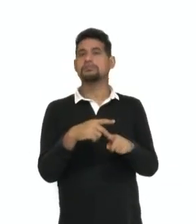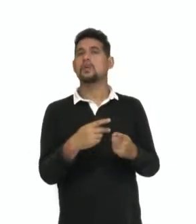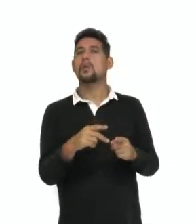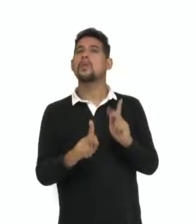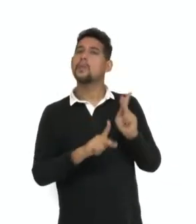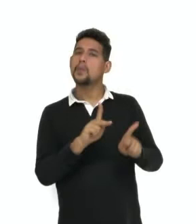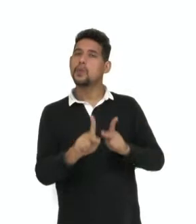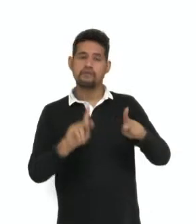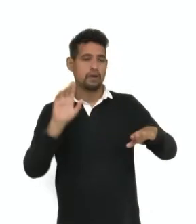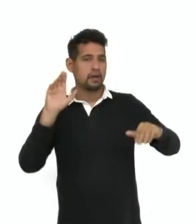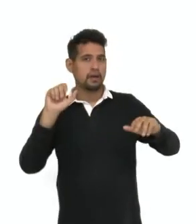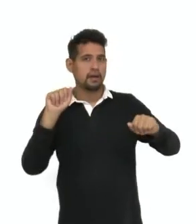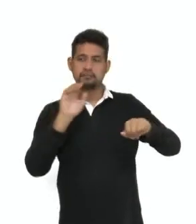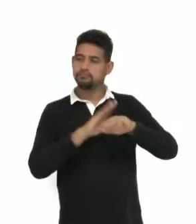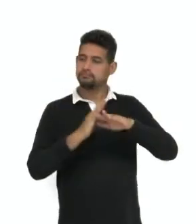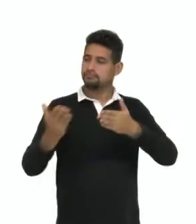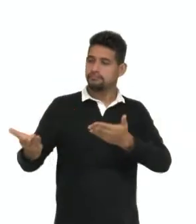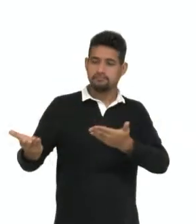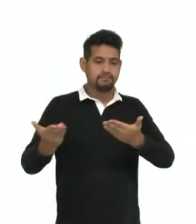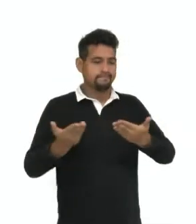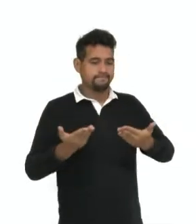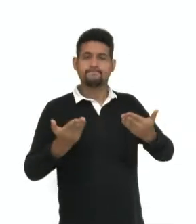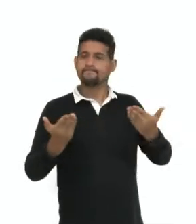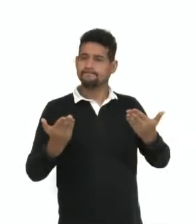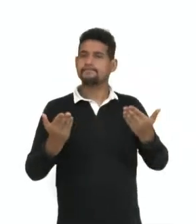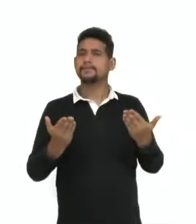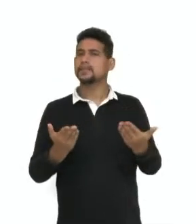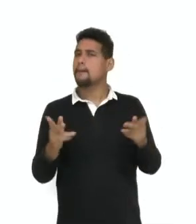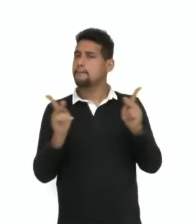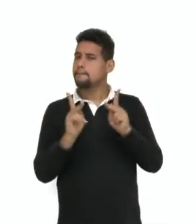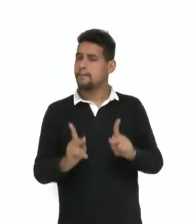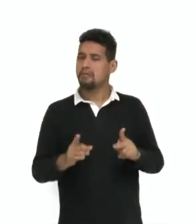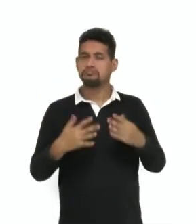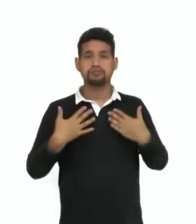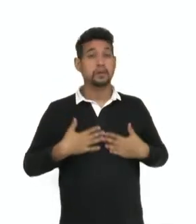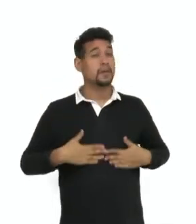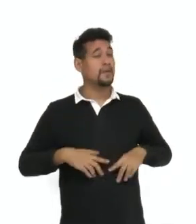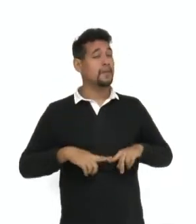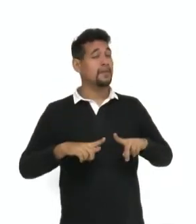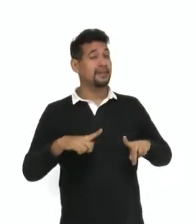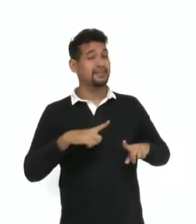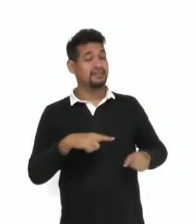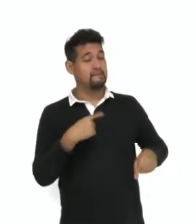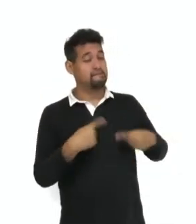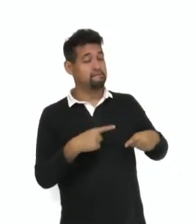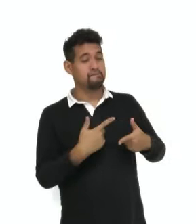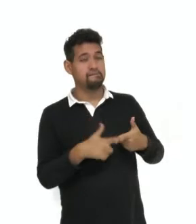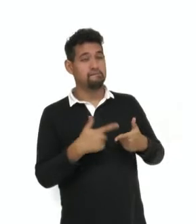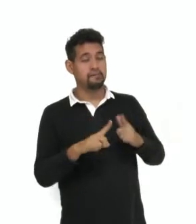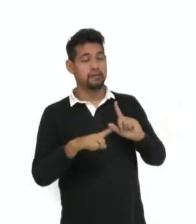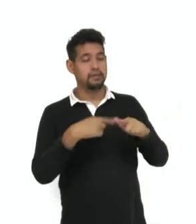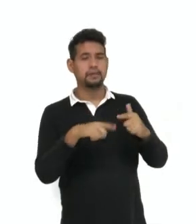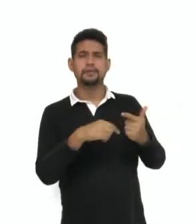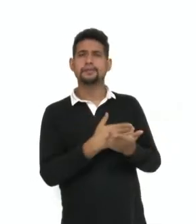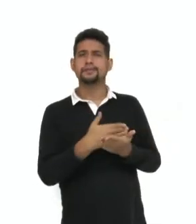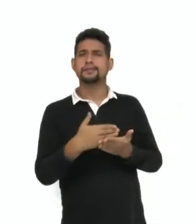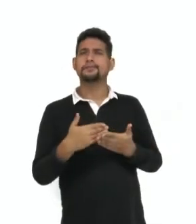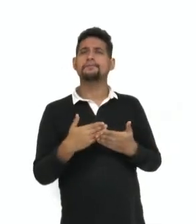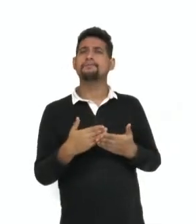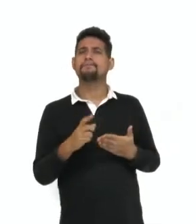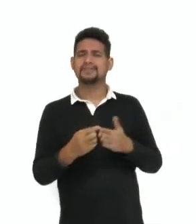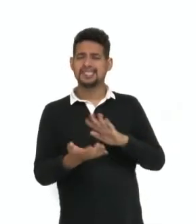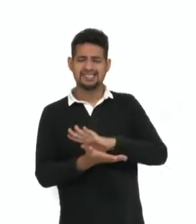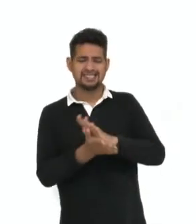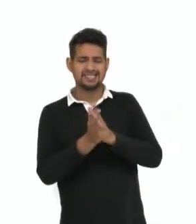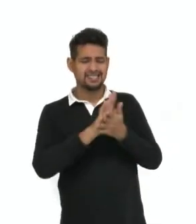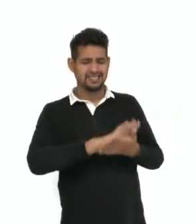pelo líder pacificamente. No entanto, surgiu um desentendimento e depois disso seguiu-se um grande massacre